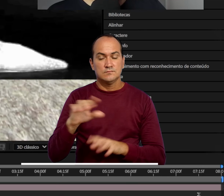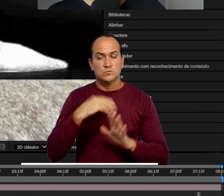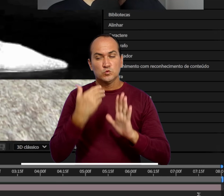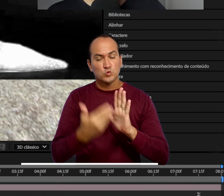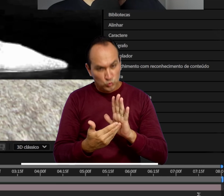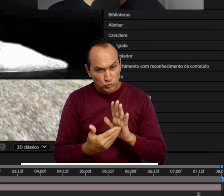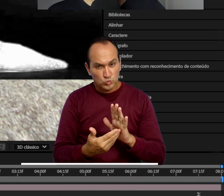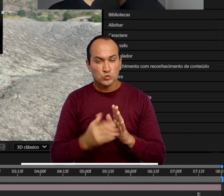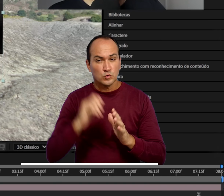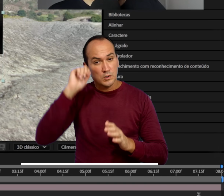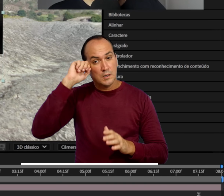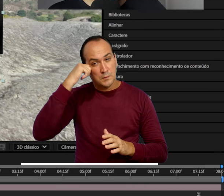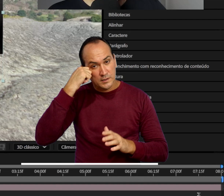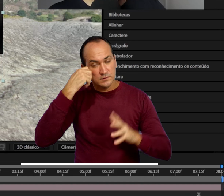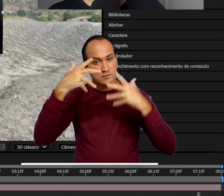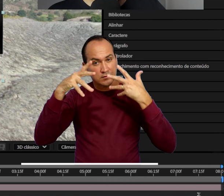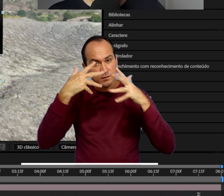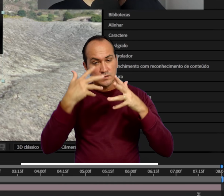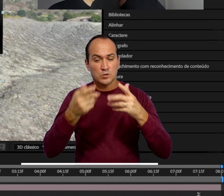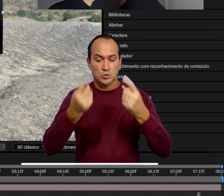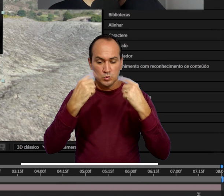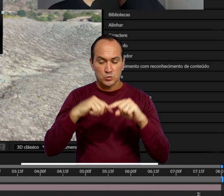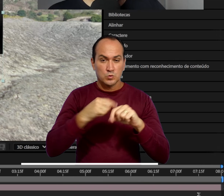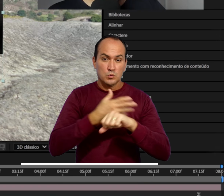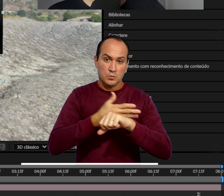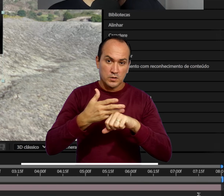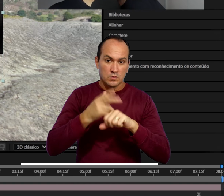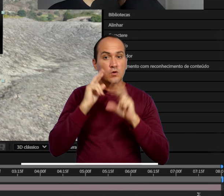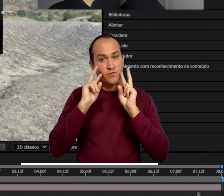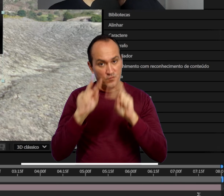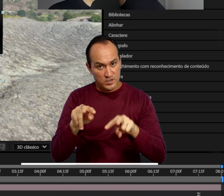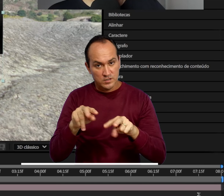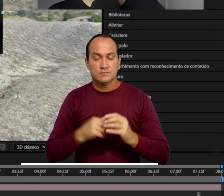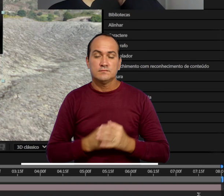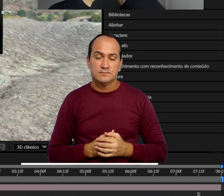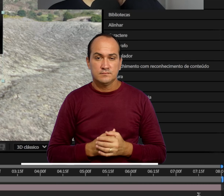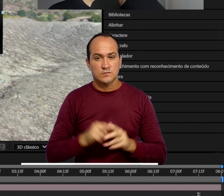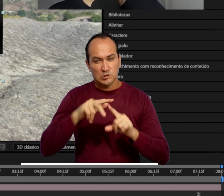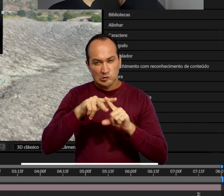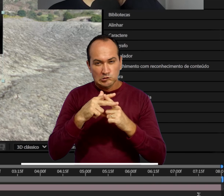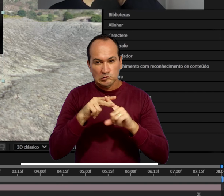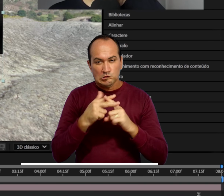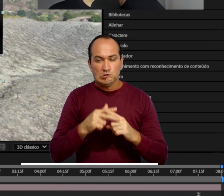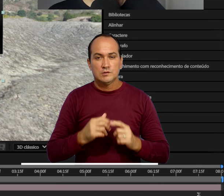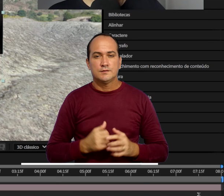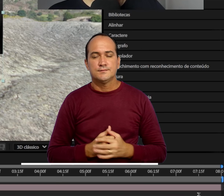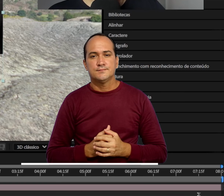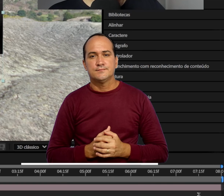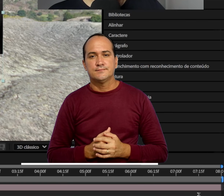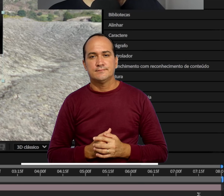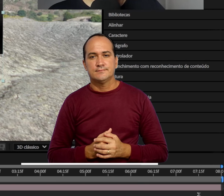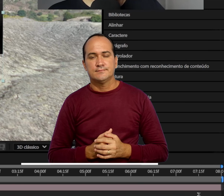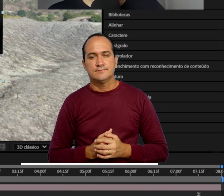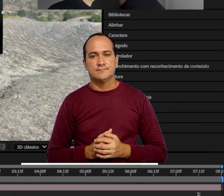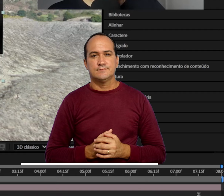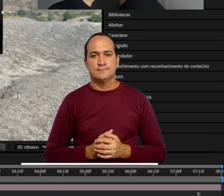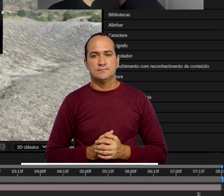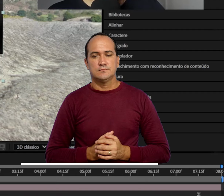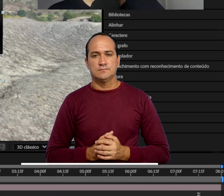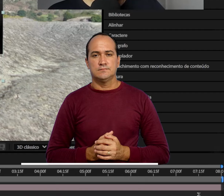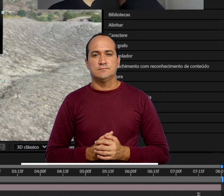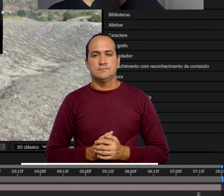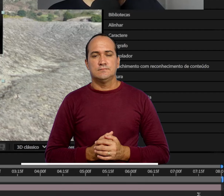assim. Tudo que está em preto ficaria transparente, tudo que está branco ficaria visível. Então eu vou só ajustar um pouquinho mais esse meu Screen Mate,